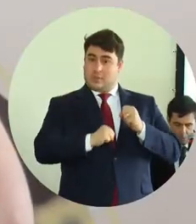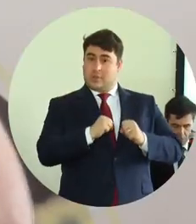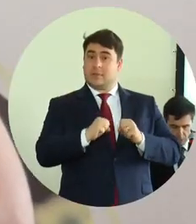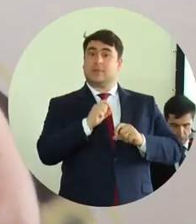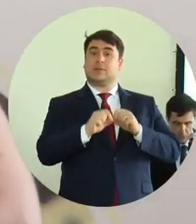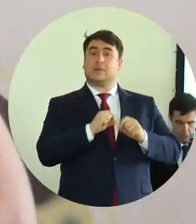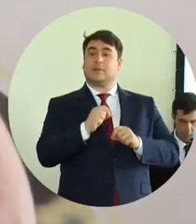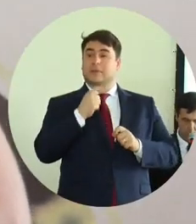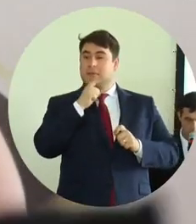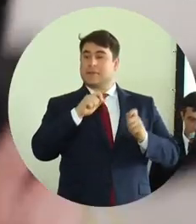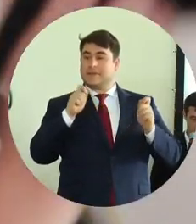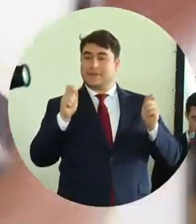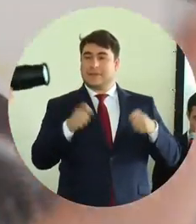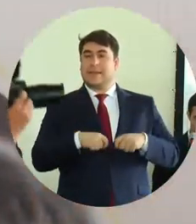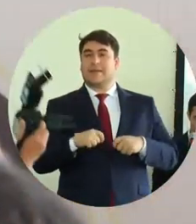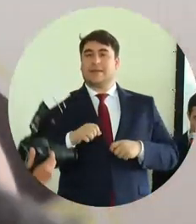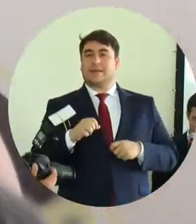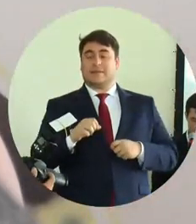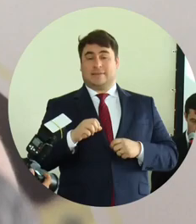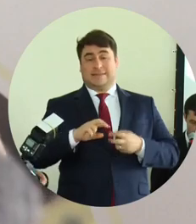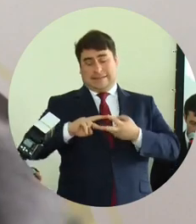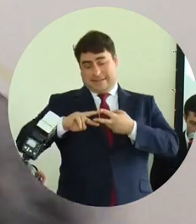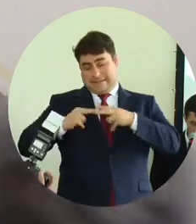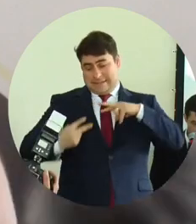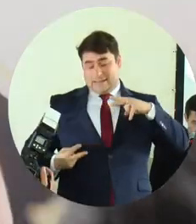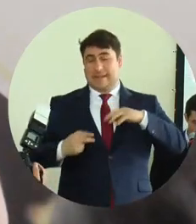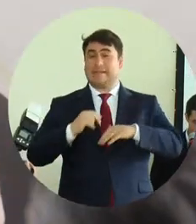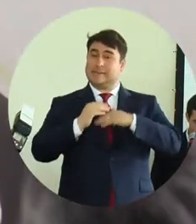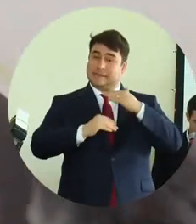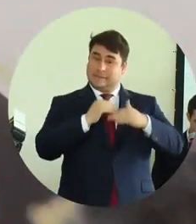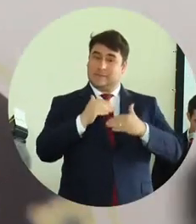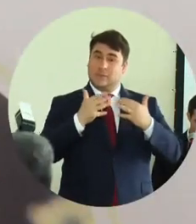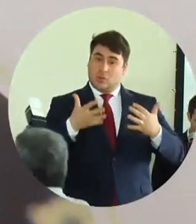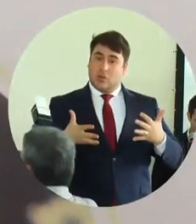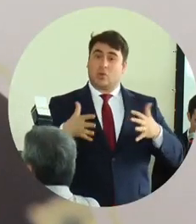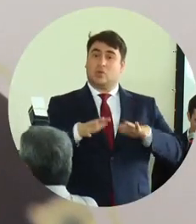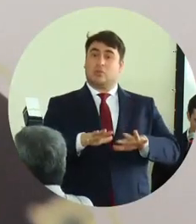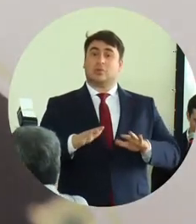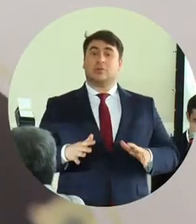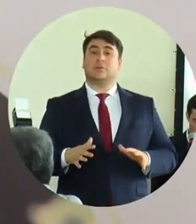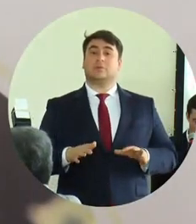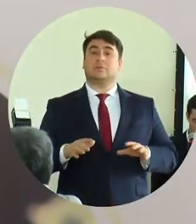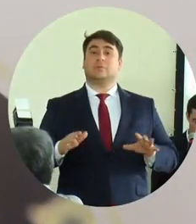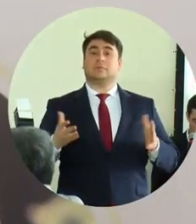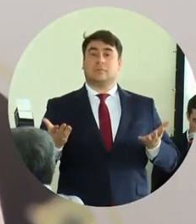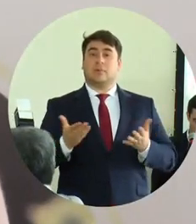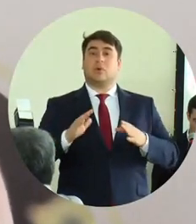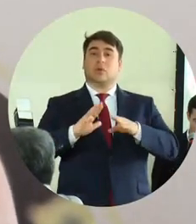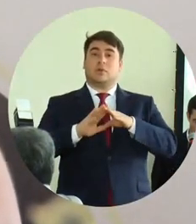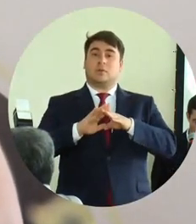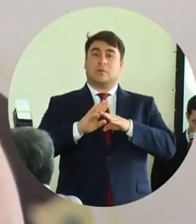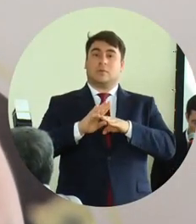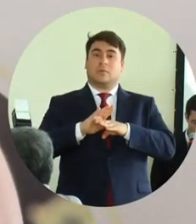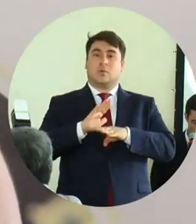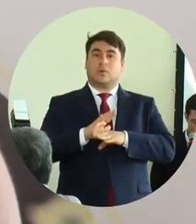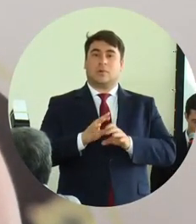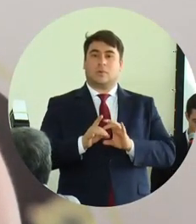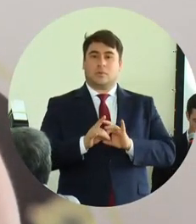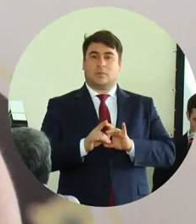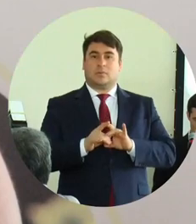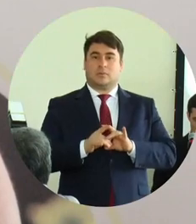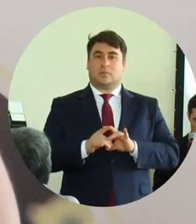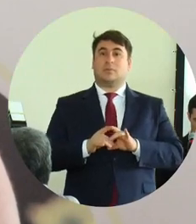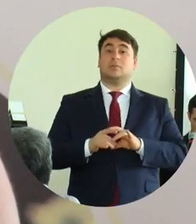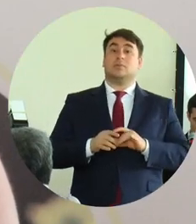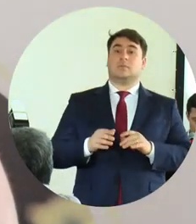que tem no DNA a questão do desenvolvimento e da inclusão, e com esse programa a gente